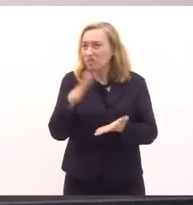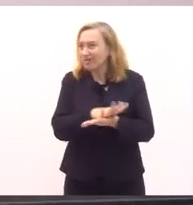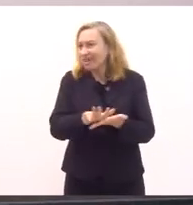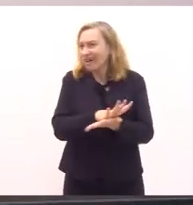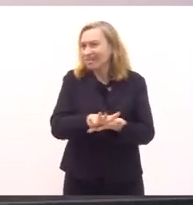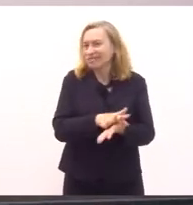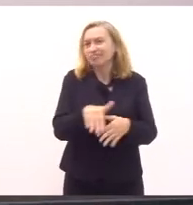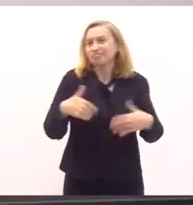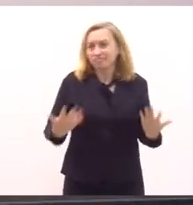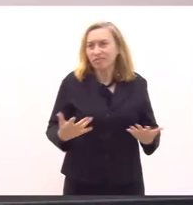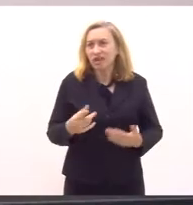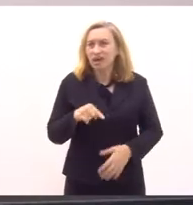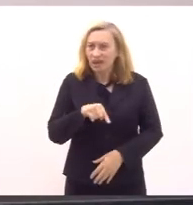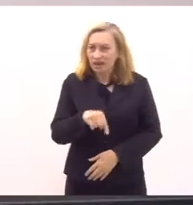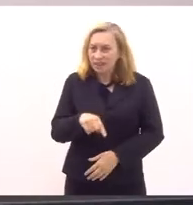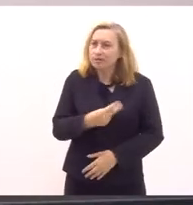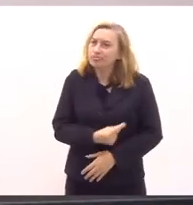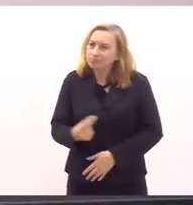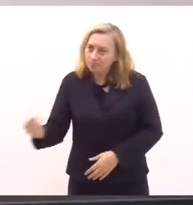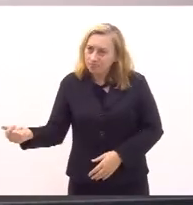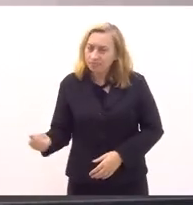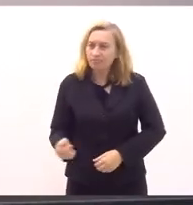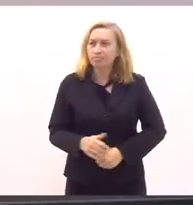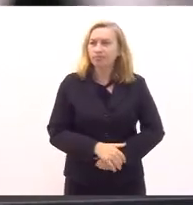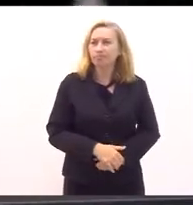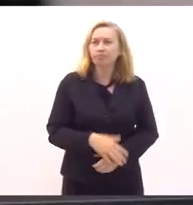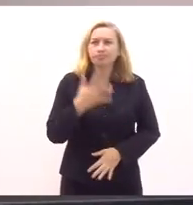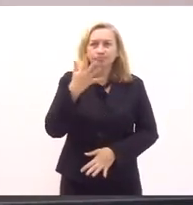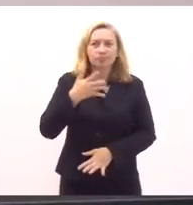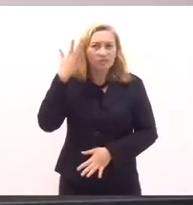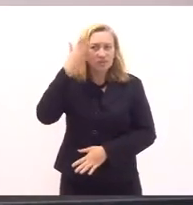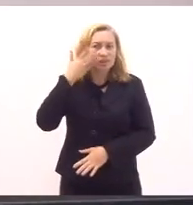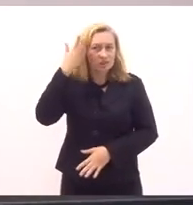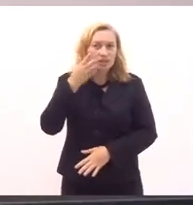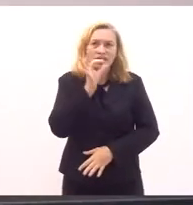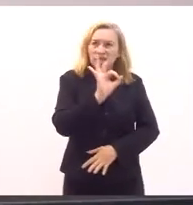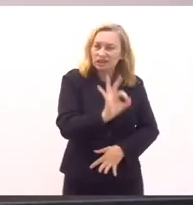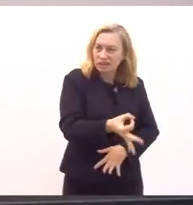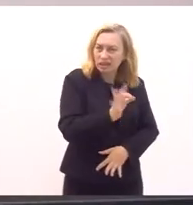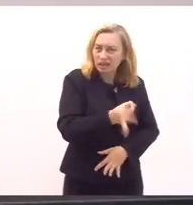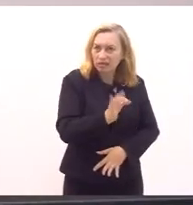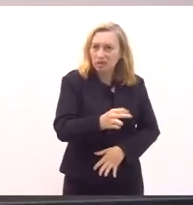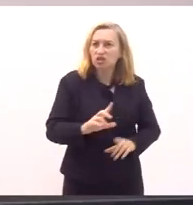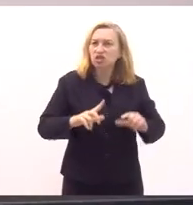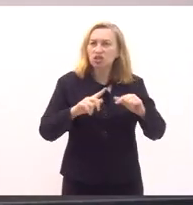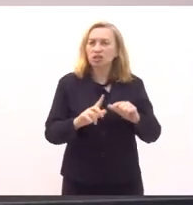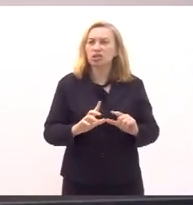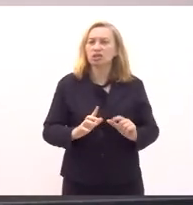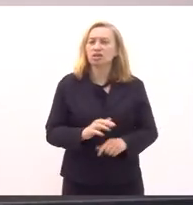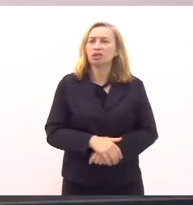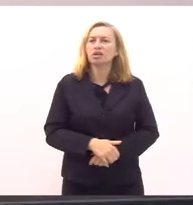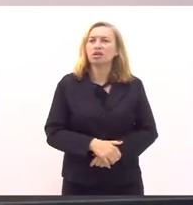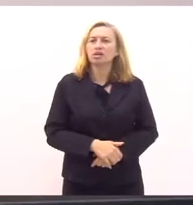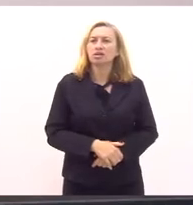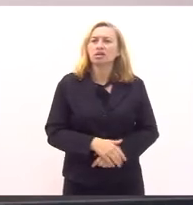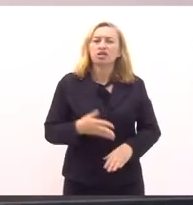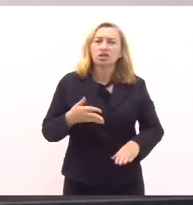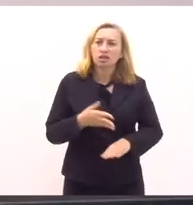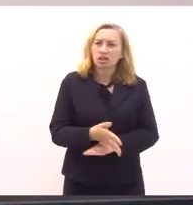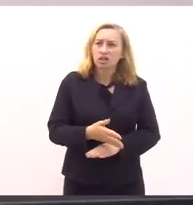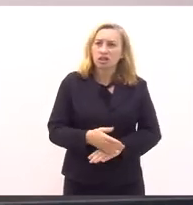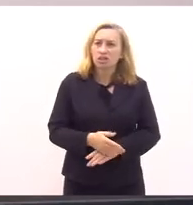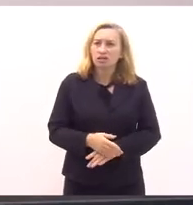daqui saiamos e que essa mensagem venha de fato mesmo. É isso que ele tem que fazer, mais nada, está